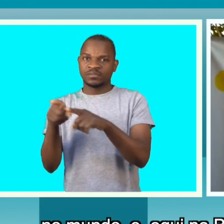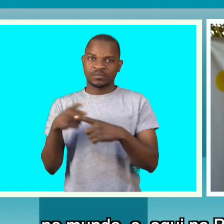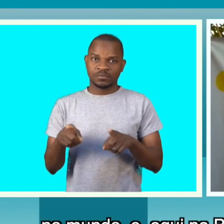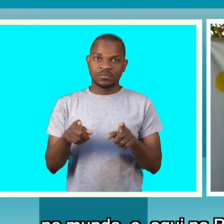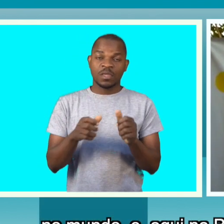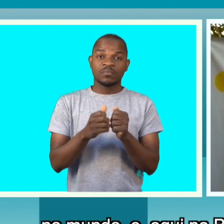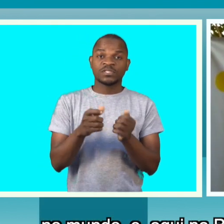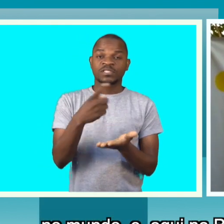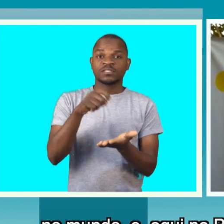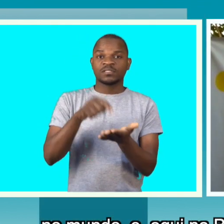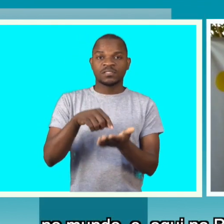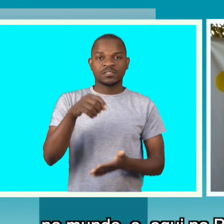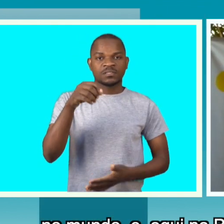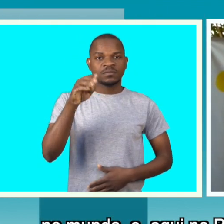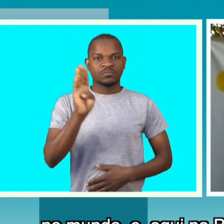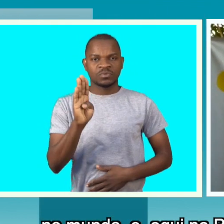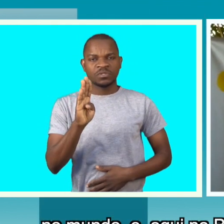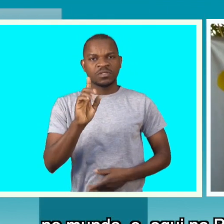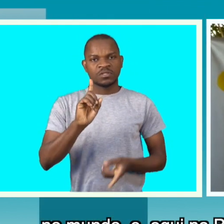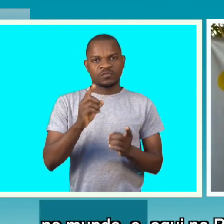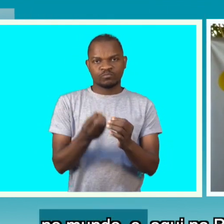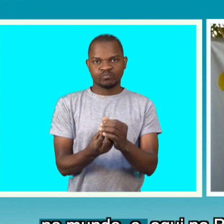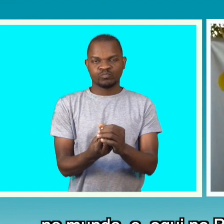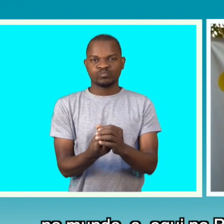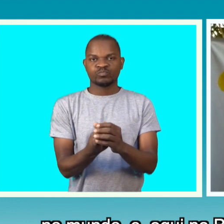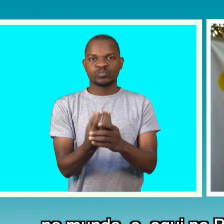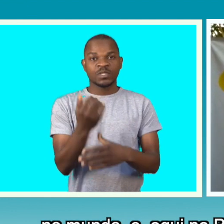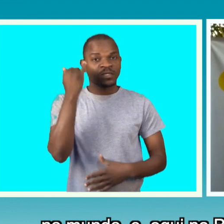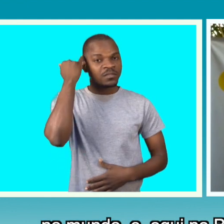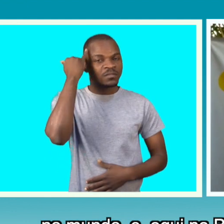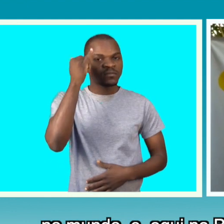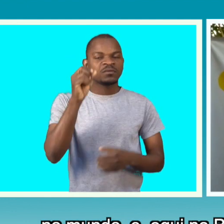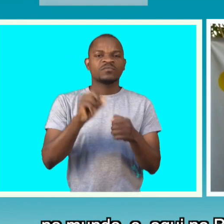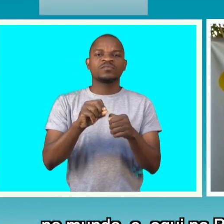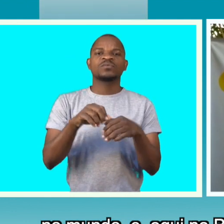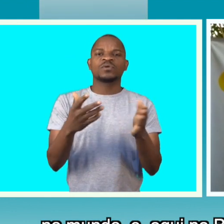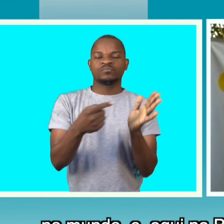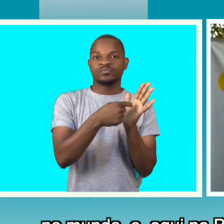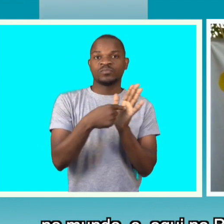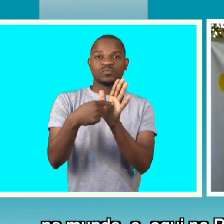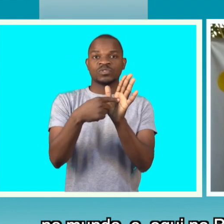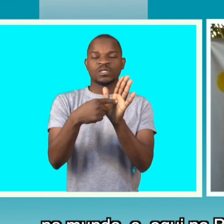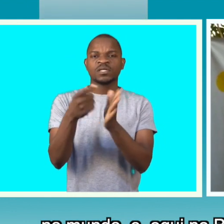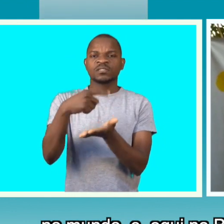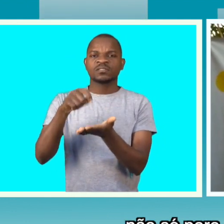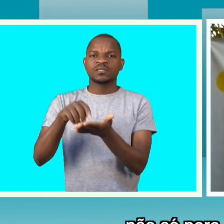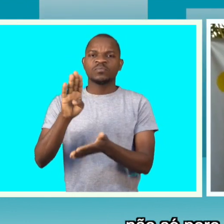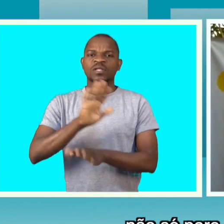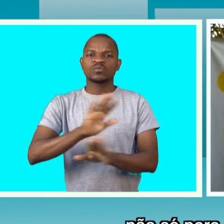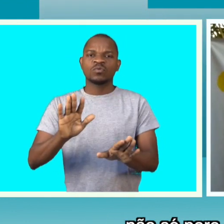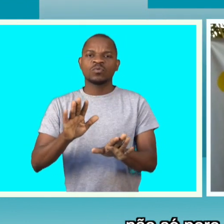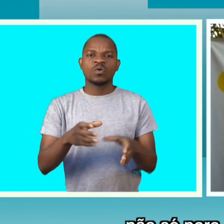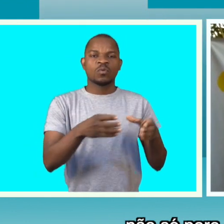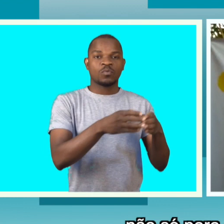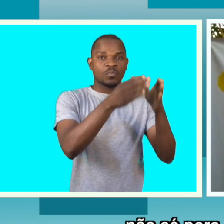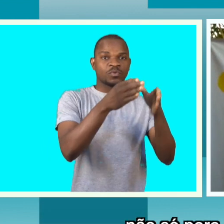E aqui, na Bera, talvez esteja nascendo uma iniciativa justamente para poder mostrar, não só para a Bera, não só para as pessoas